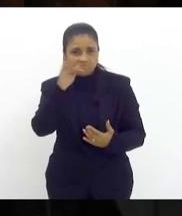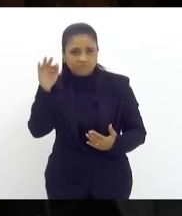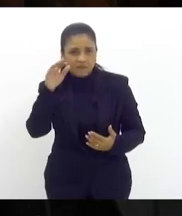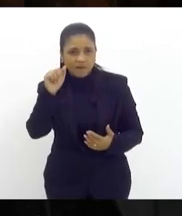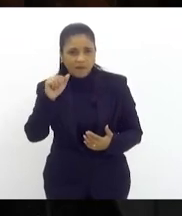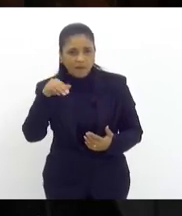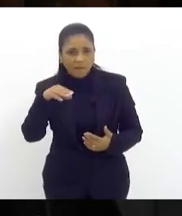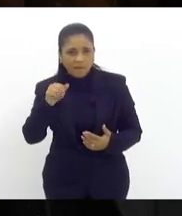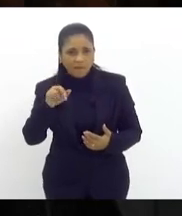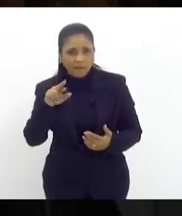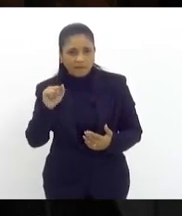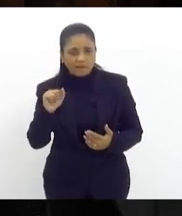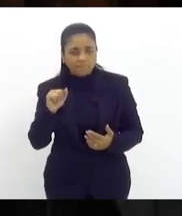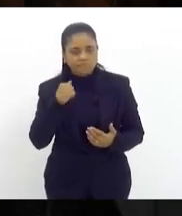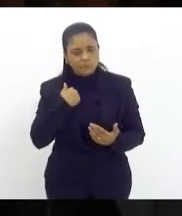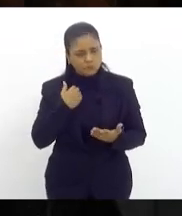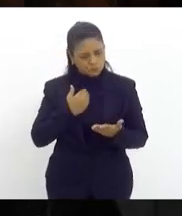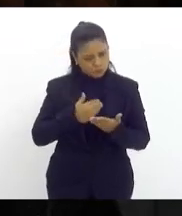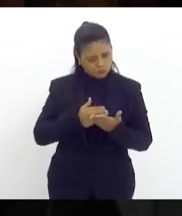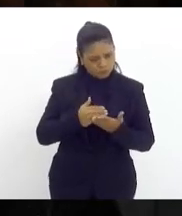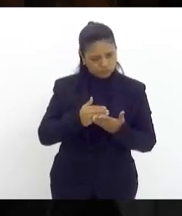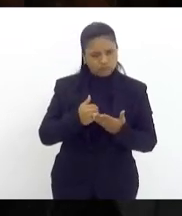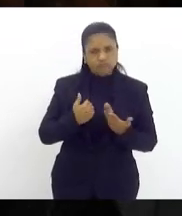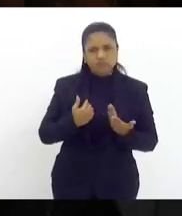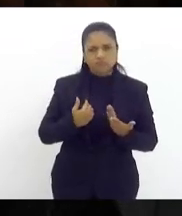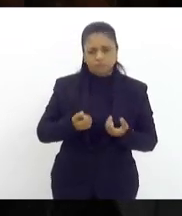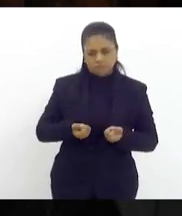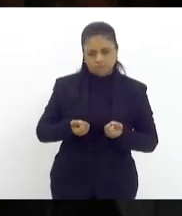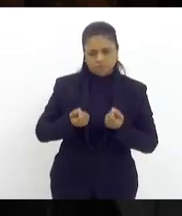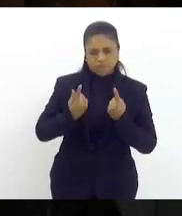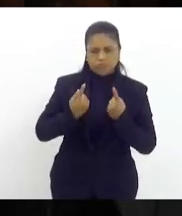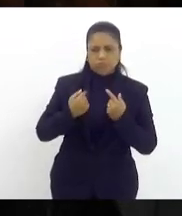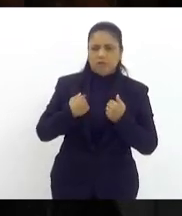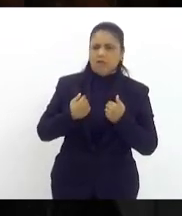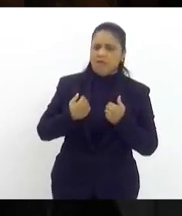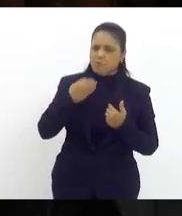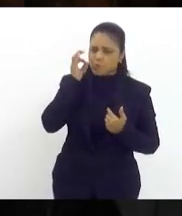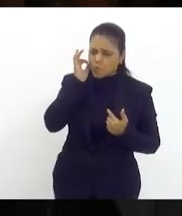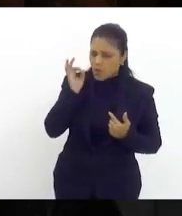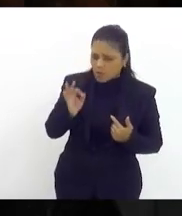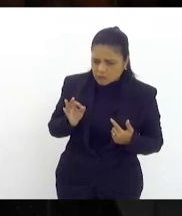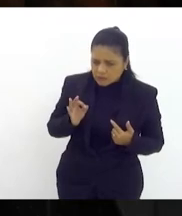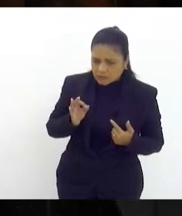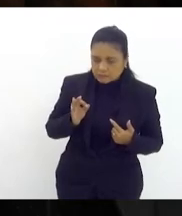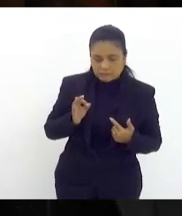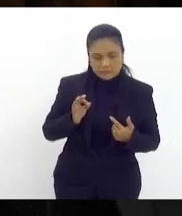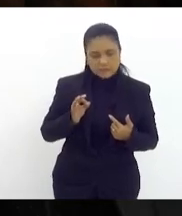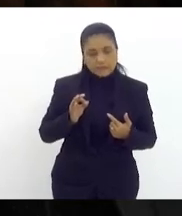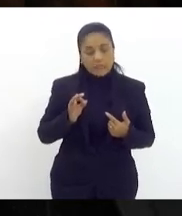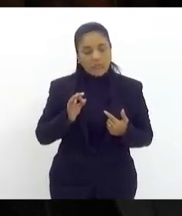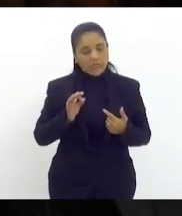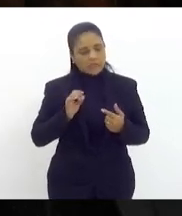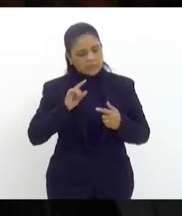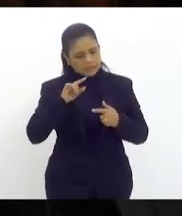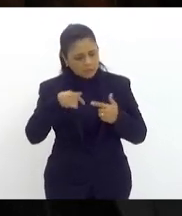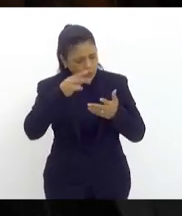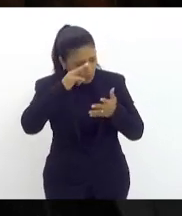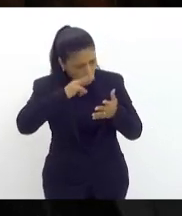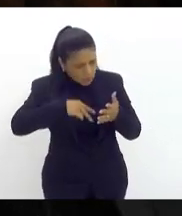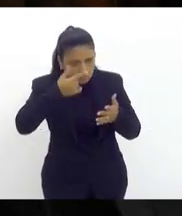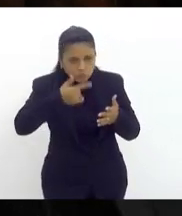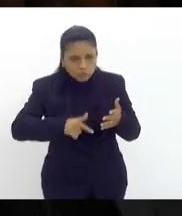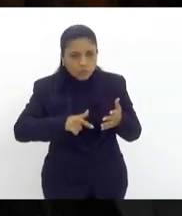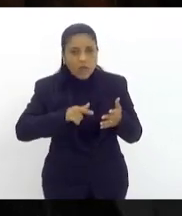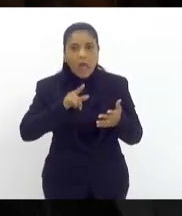no início eu achei que eu podia não estar entendendo mas é a pura verdade